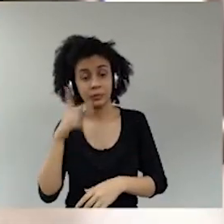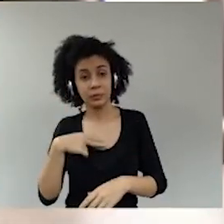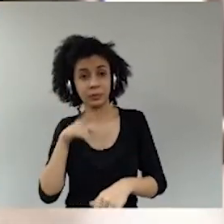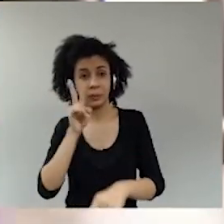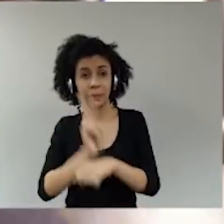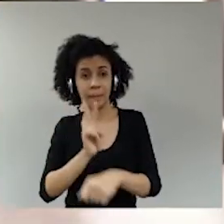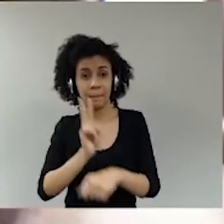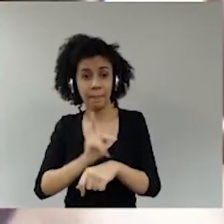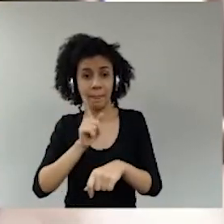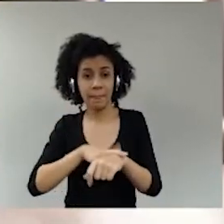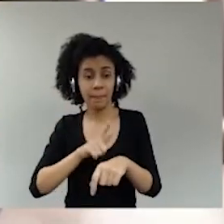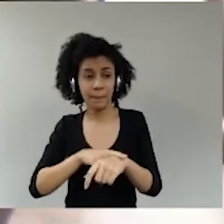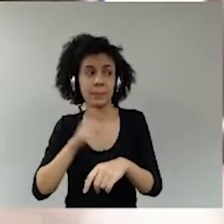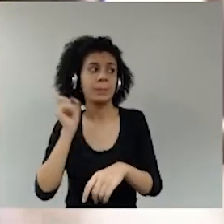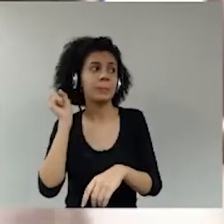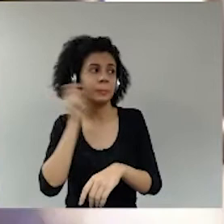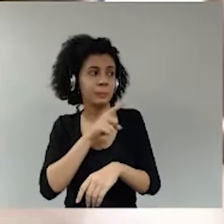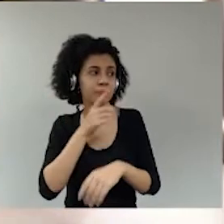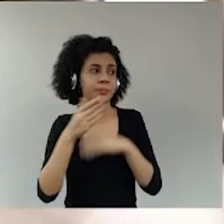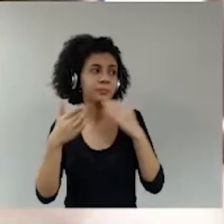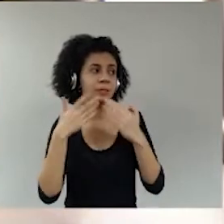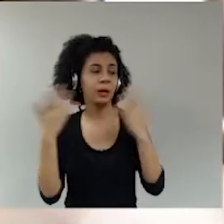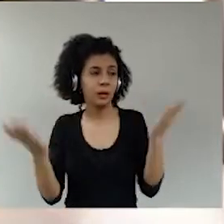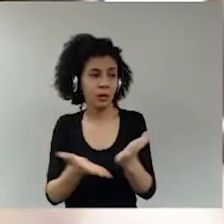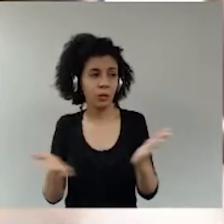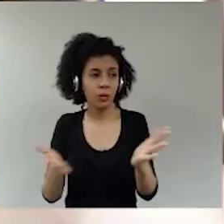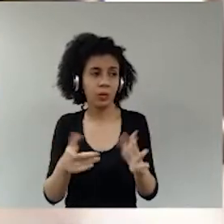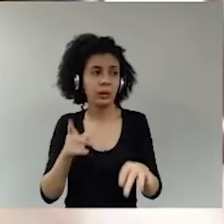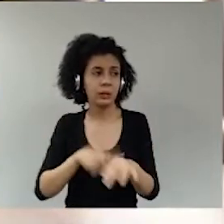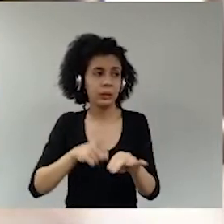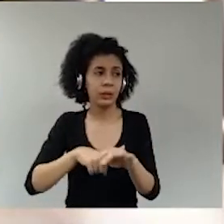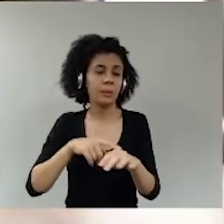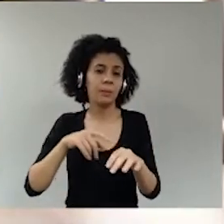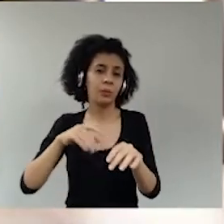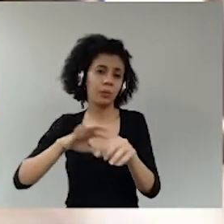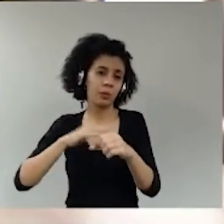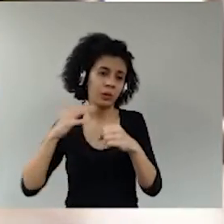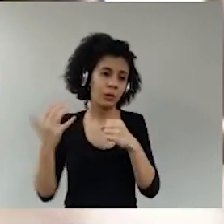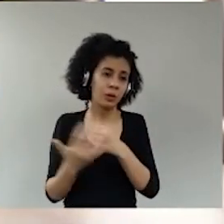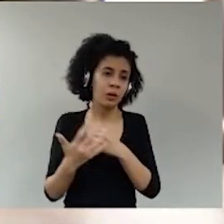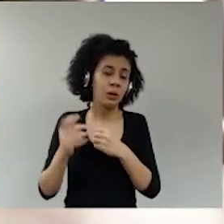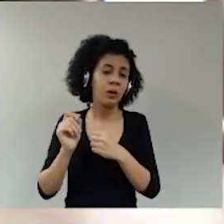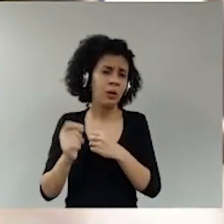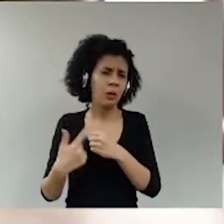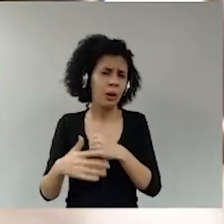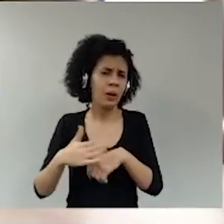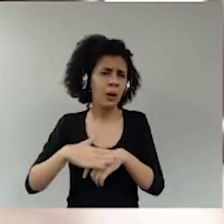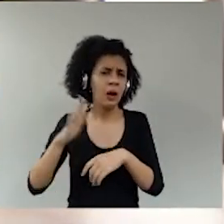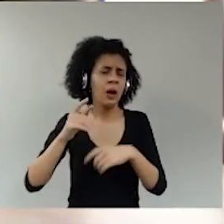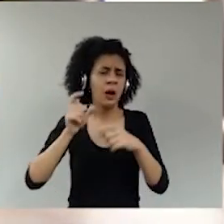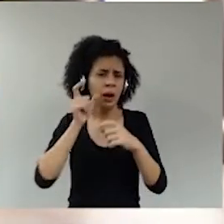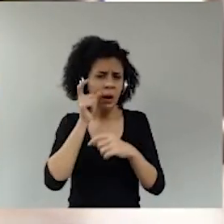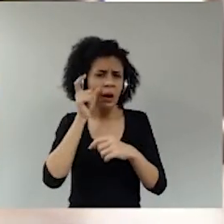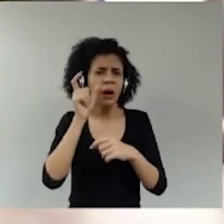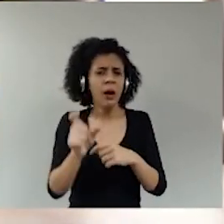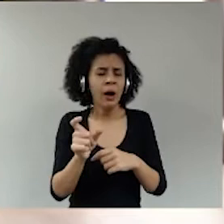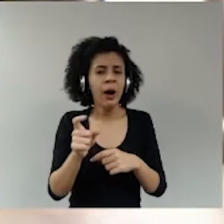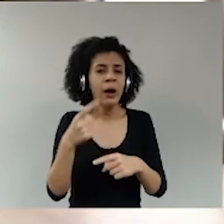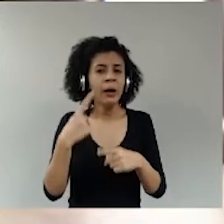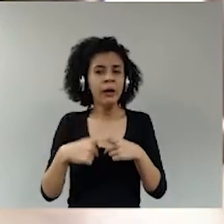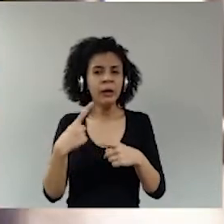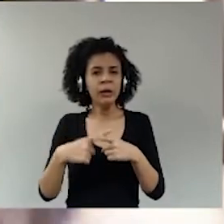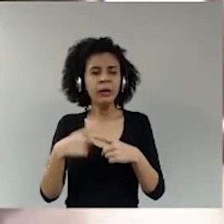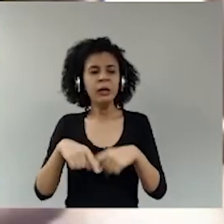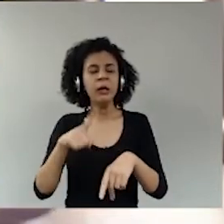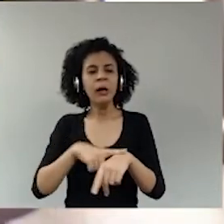defesa, em tempos difíceis, como é agora o tempo de pandemia, a ordem tem que ficar mais atenta, porque foi